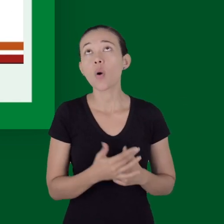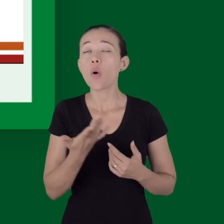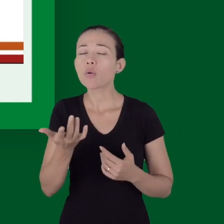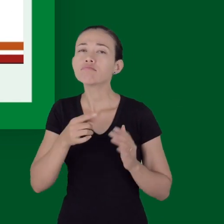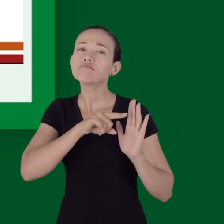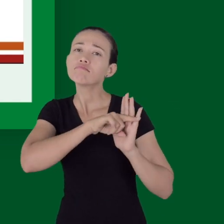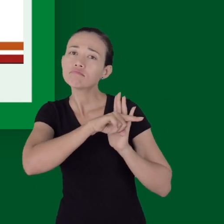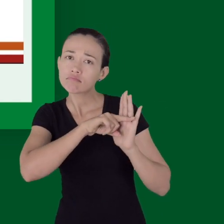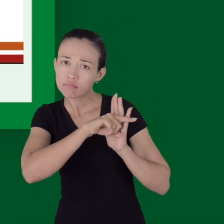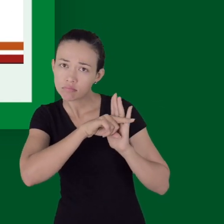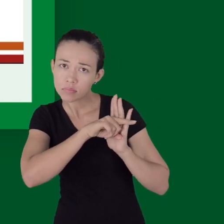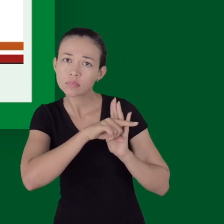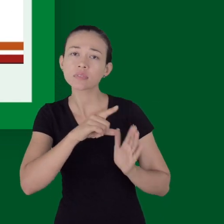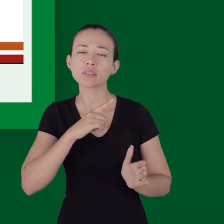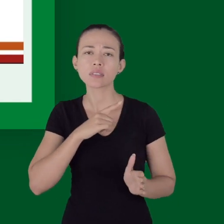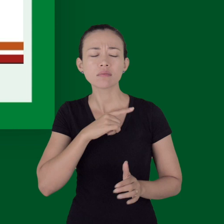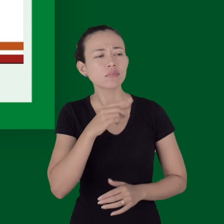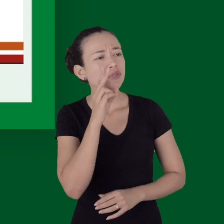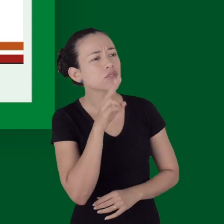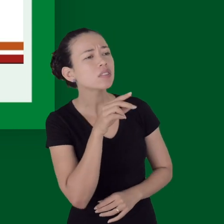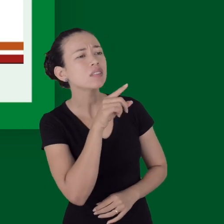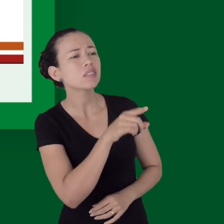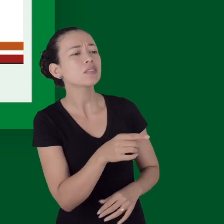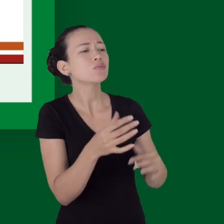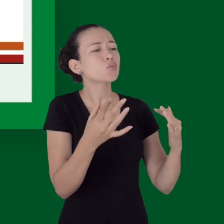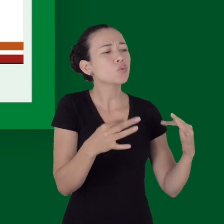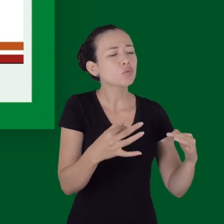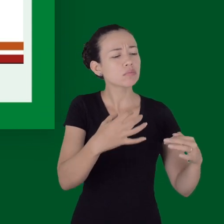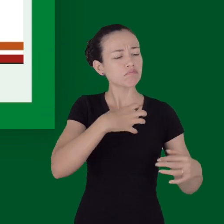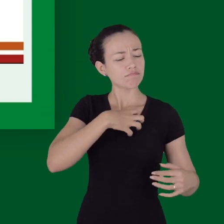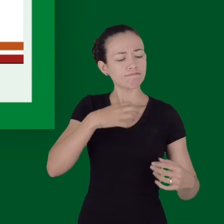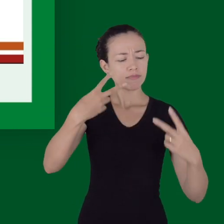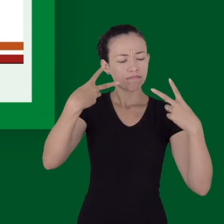se a oclusão, se a perda foi há muito tempo, foi